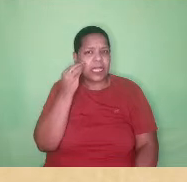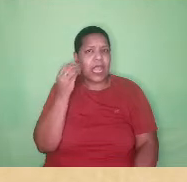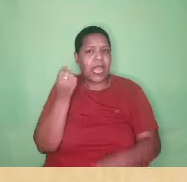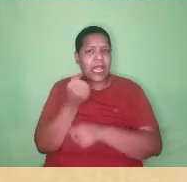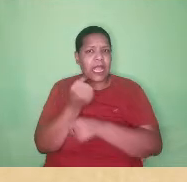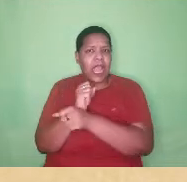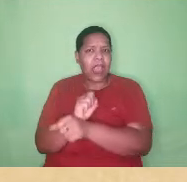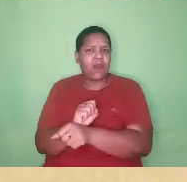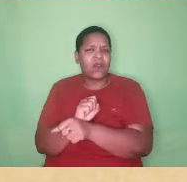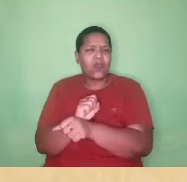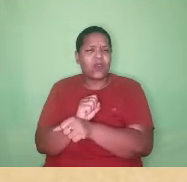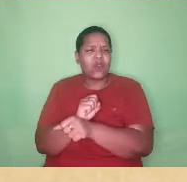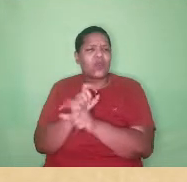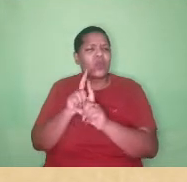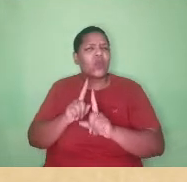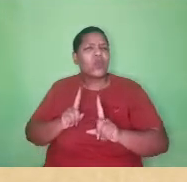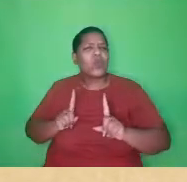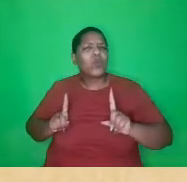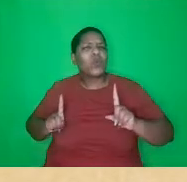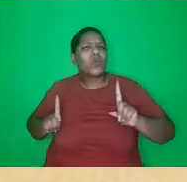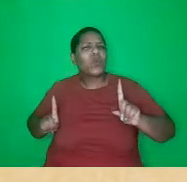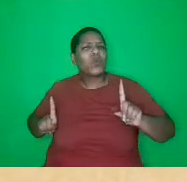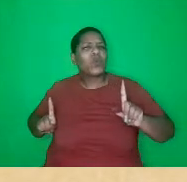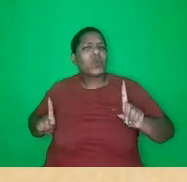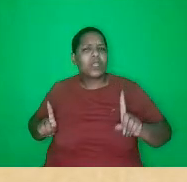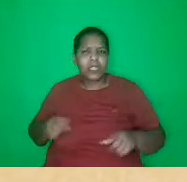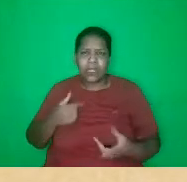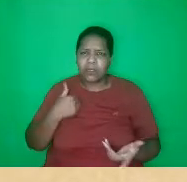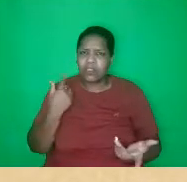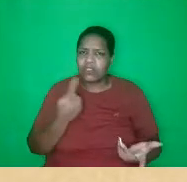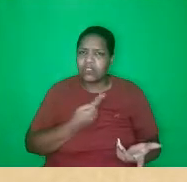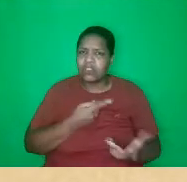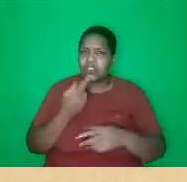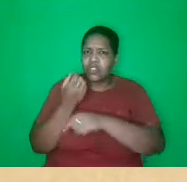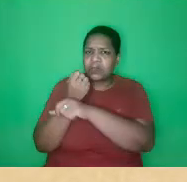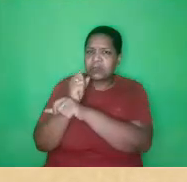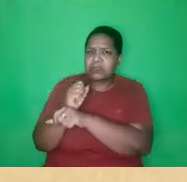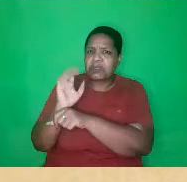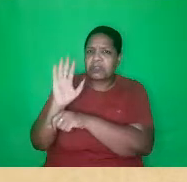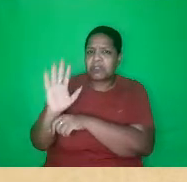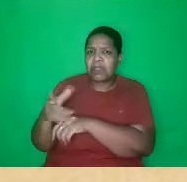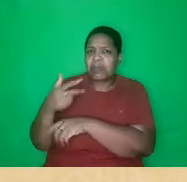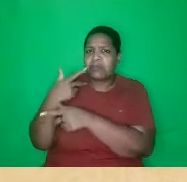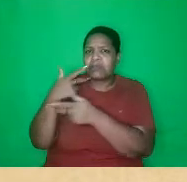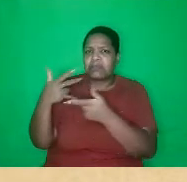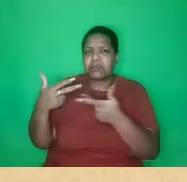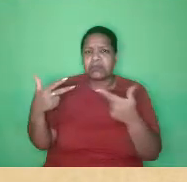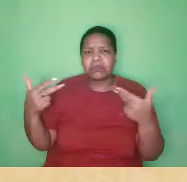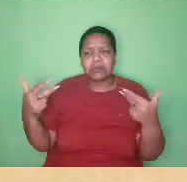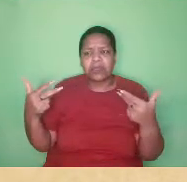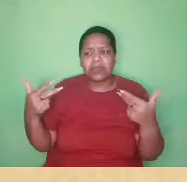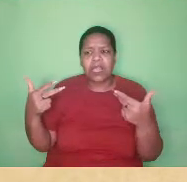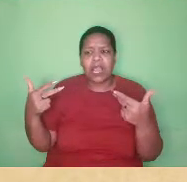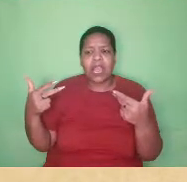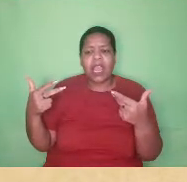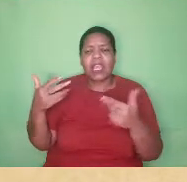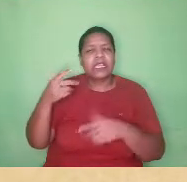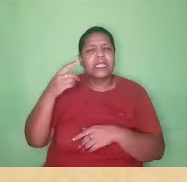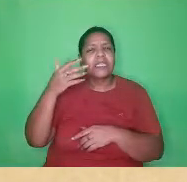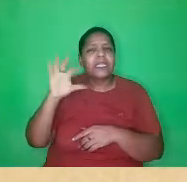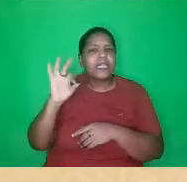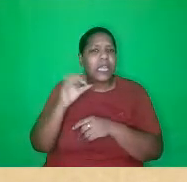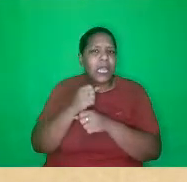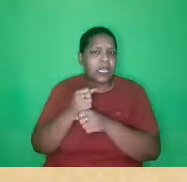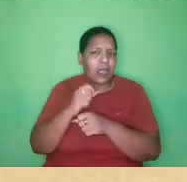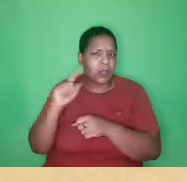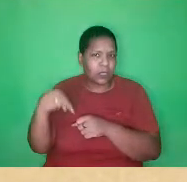muito, muito distante de nós. A escravidão já era coisa... Isso já menos de uma década depois de 88.